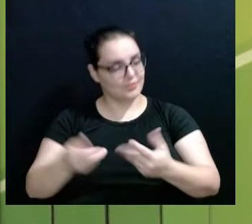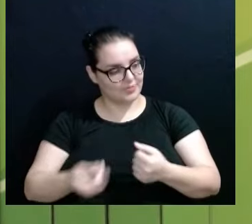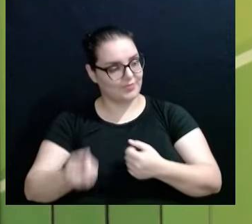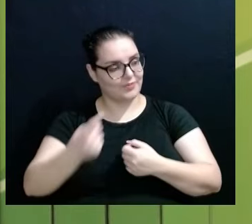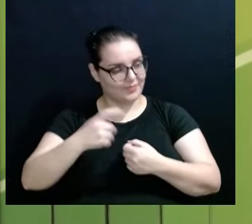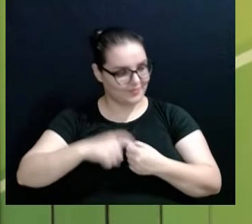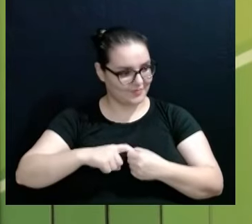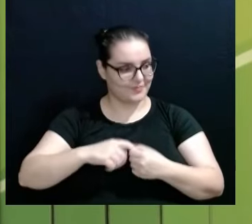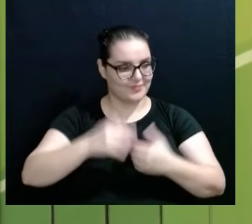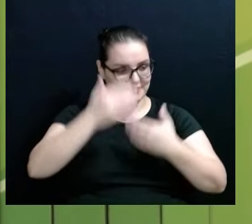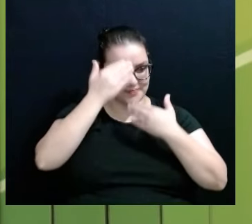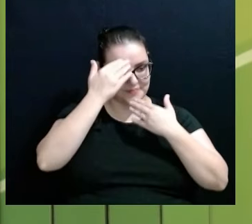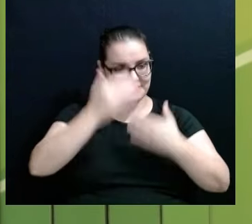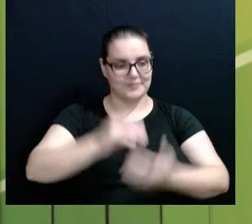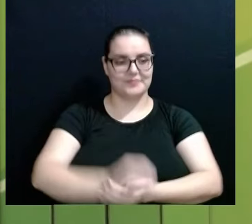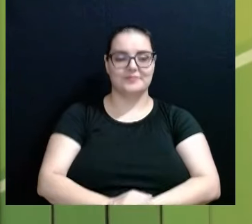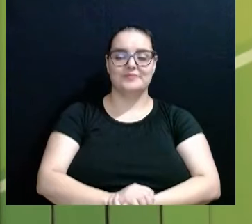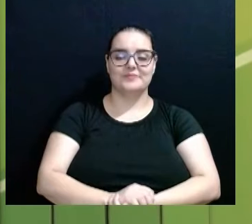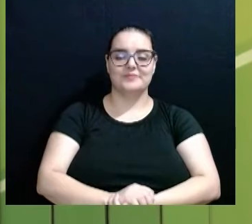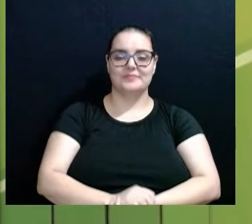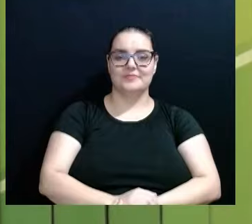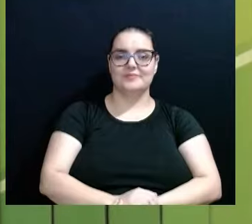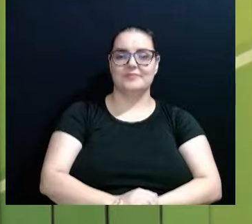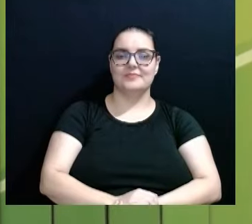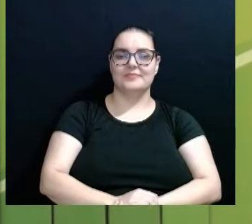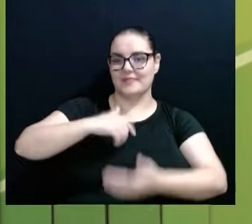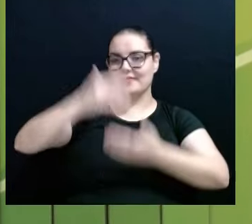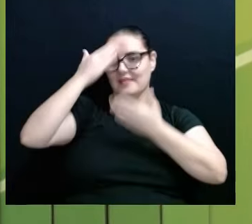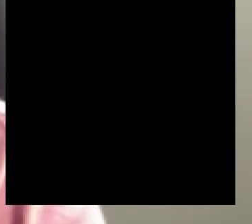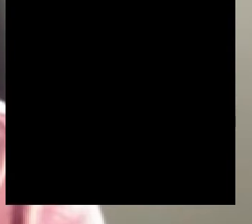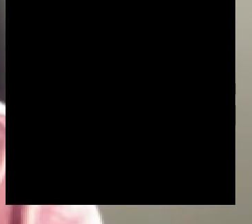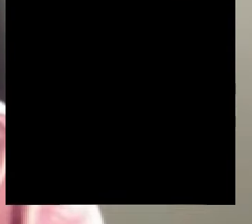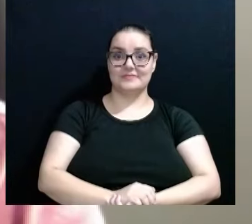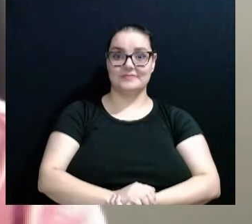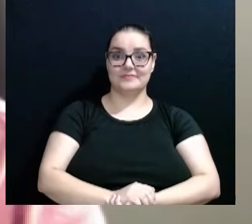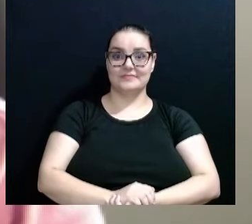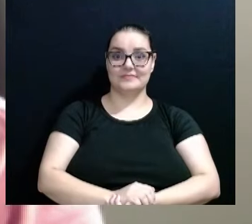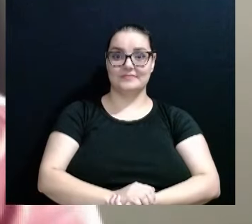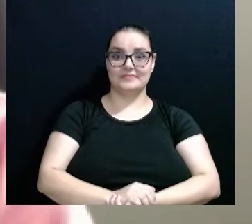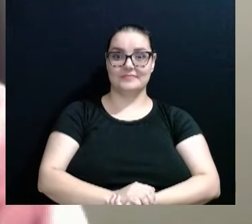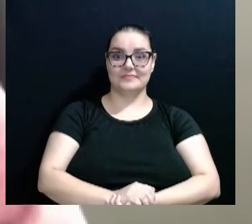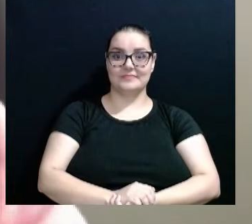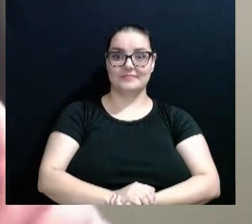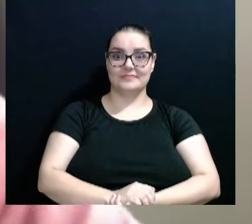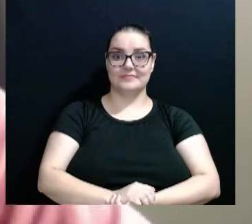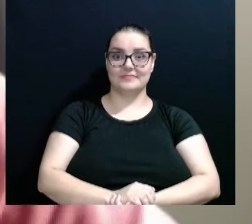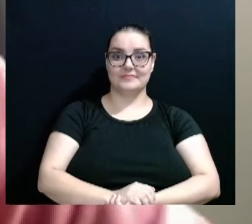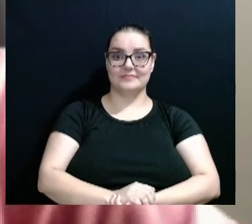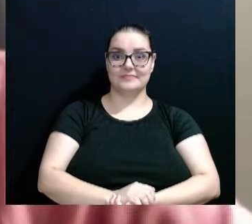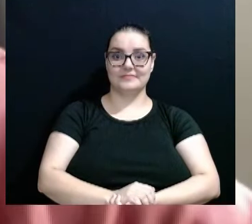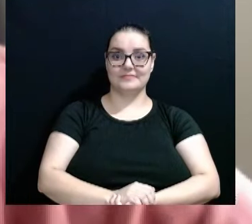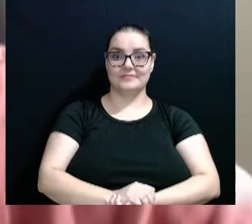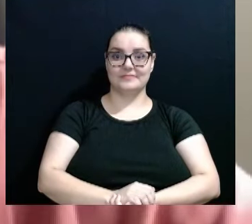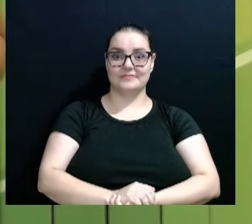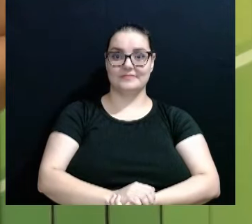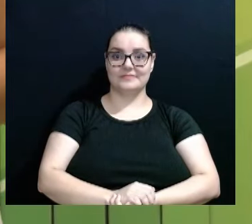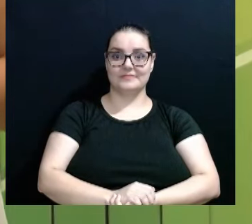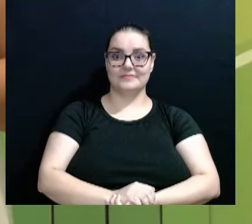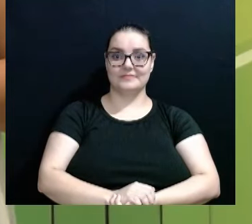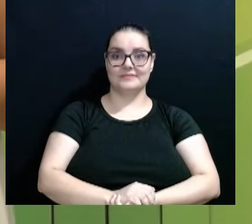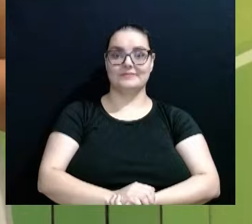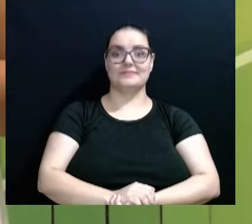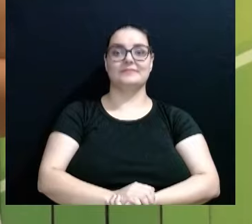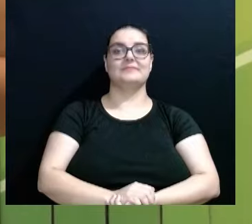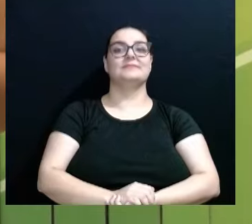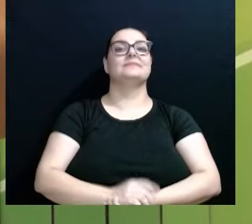contribuir, o senhor já está convidado a retornar. Muito obrigada. Eu que agradeço, estou à disposição.